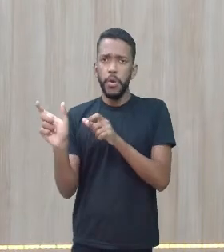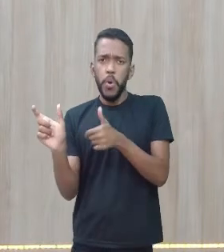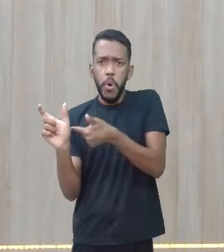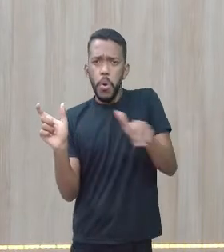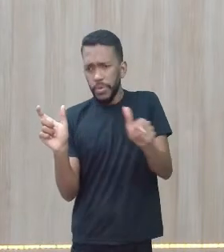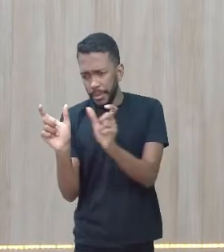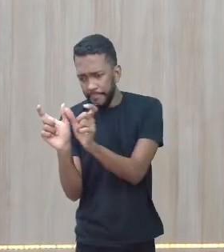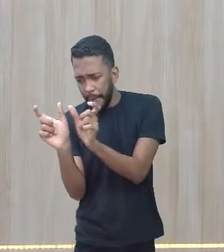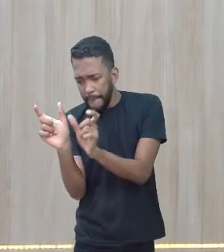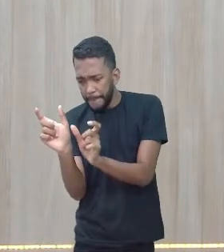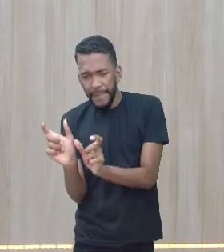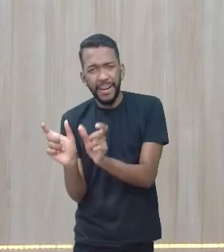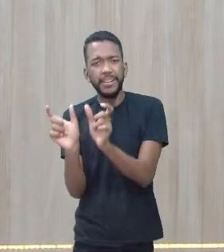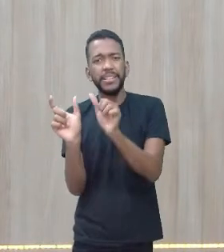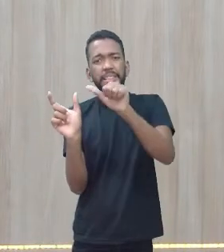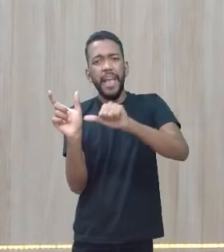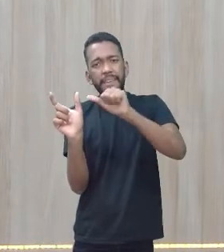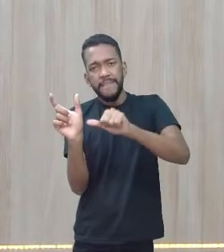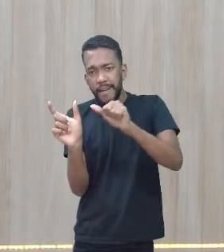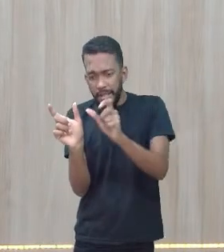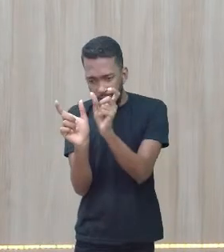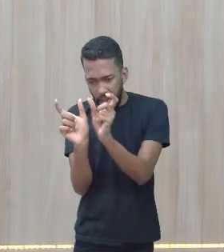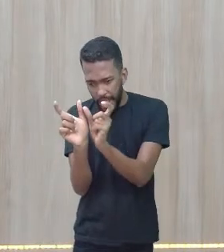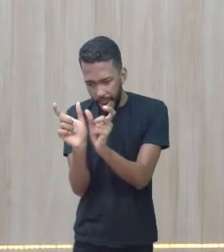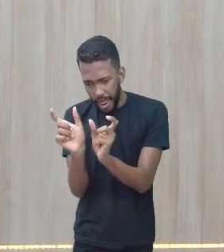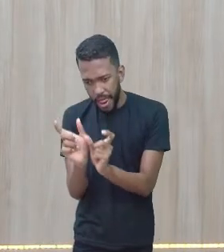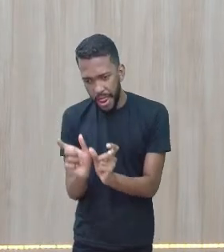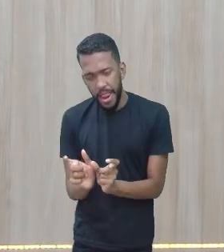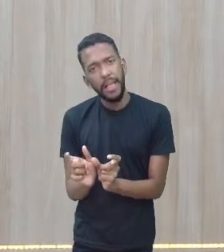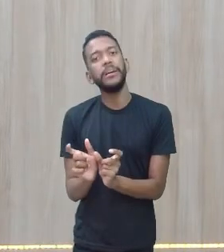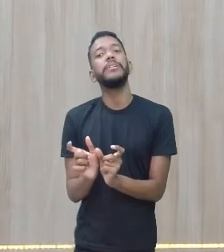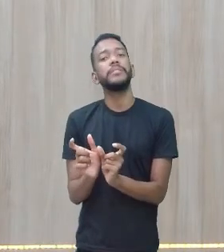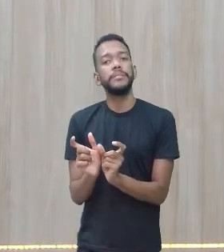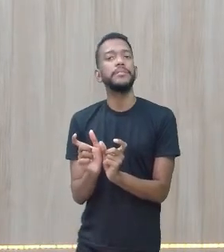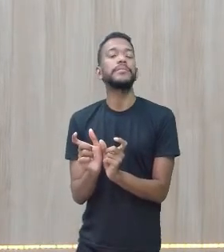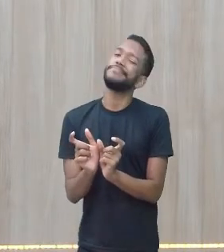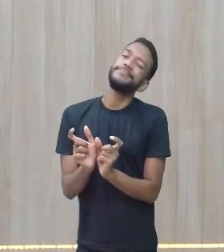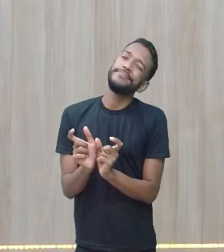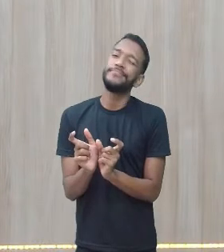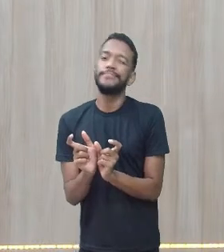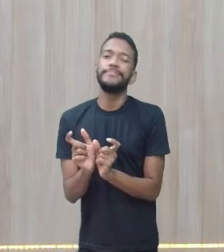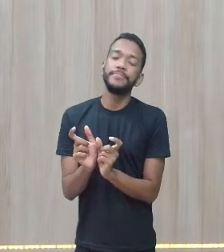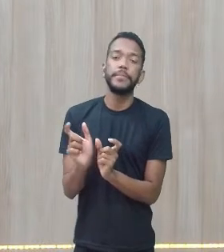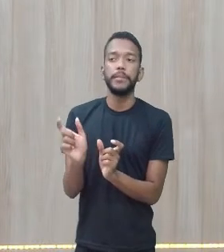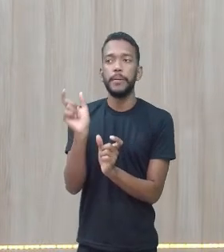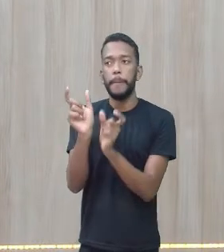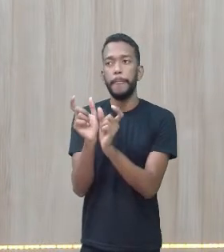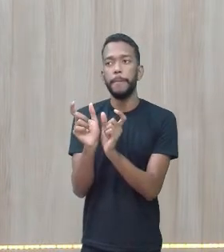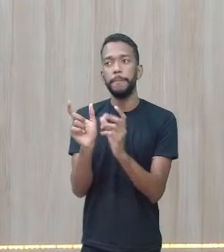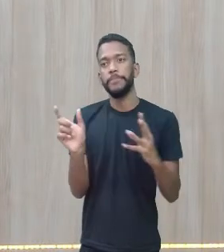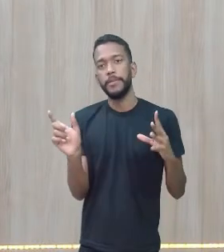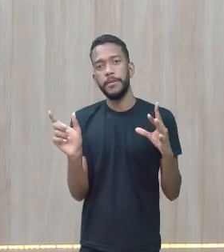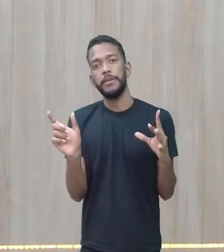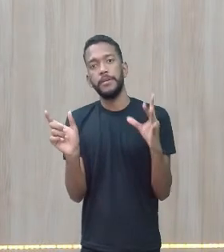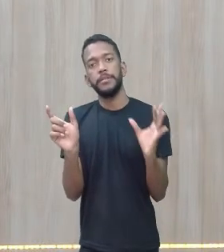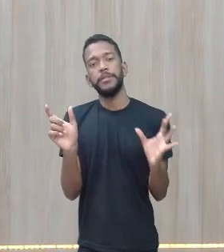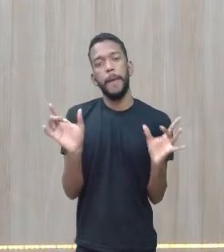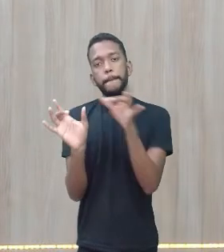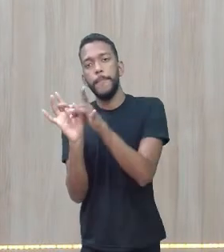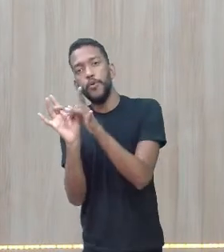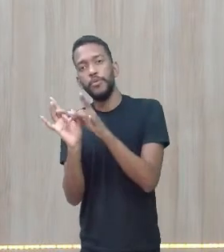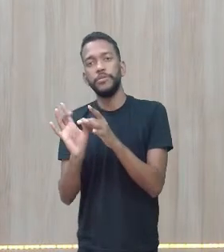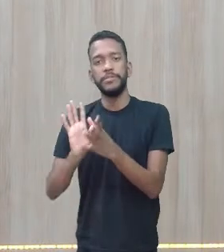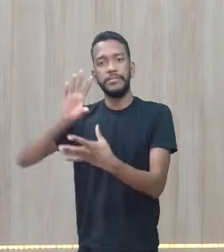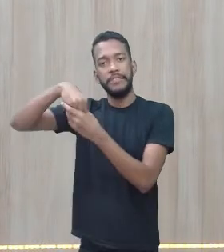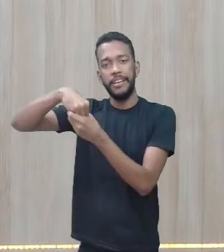palavras derivadas da palavra alimento, ela significa alimento.